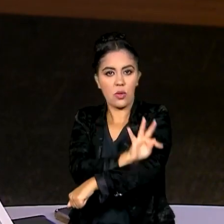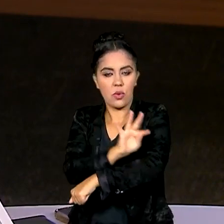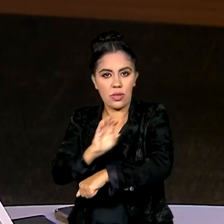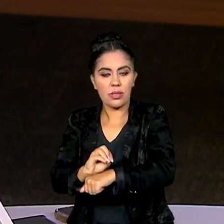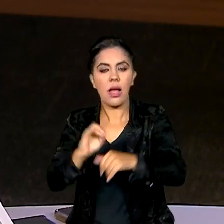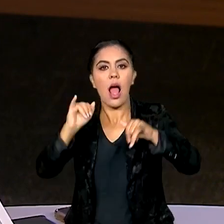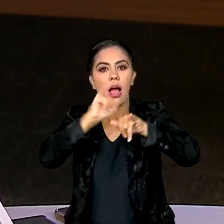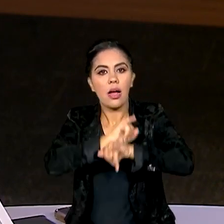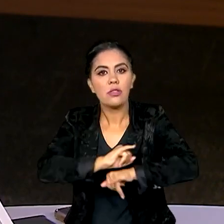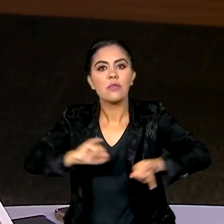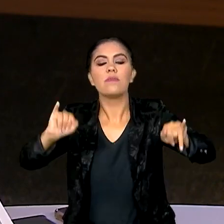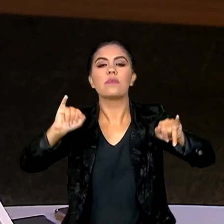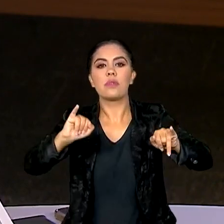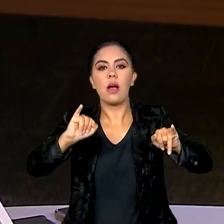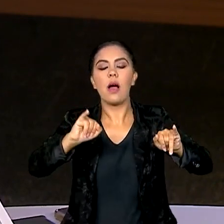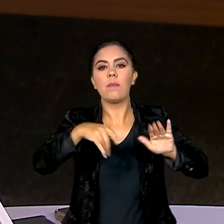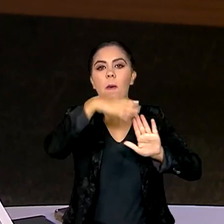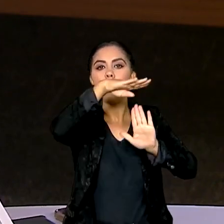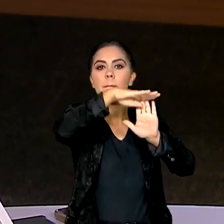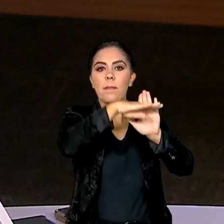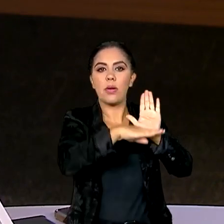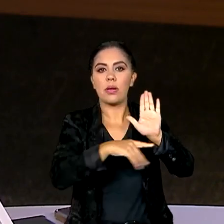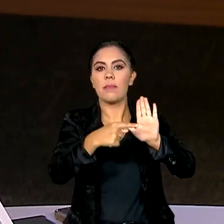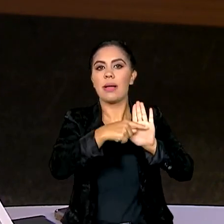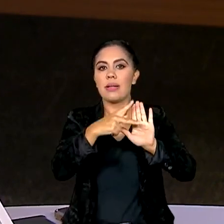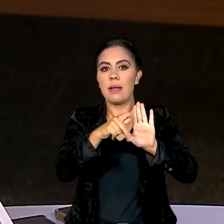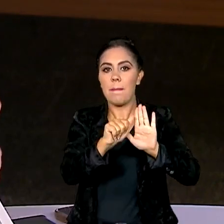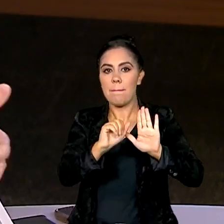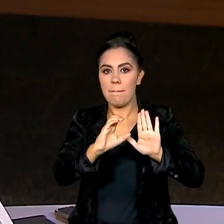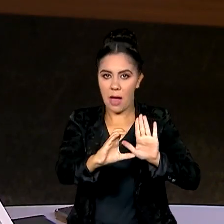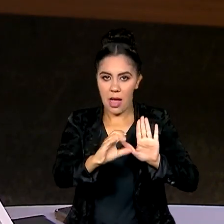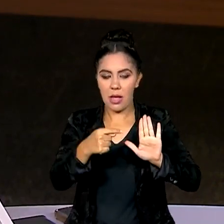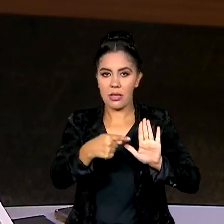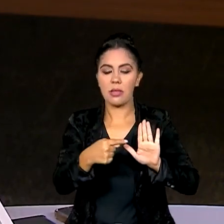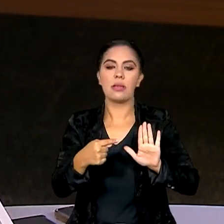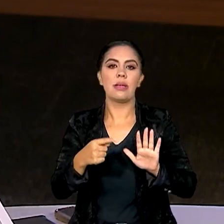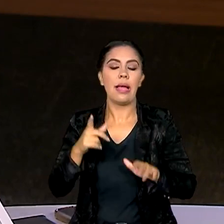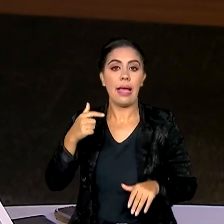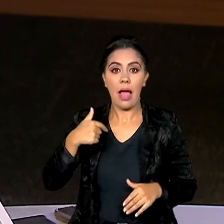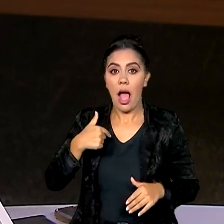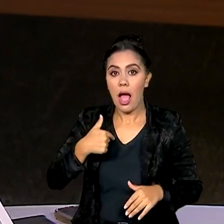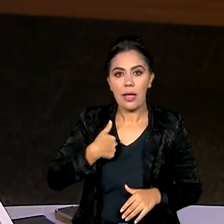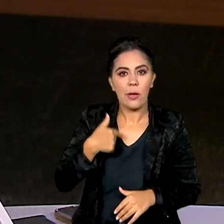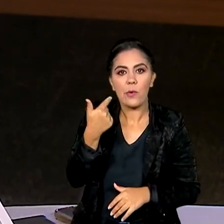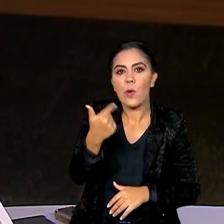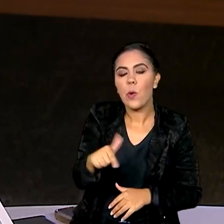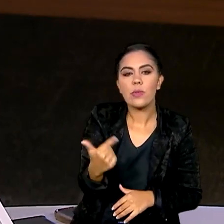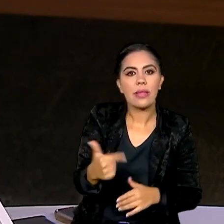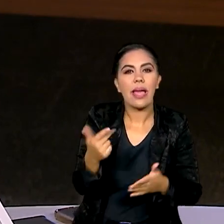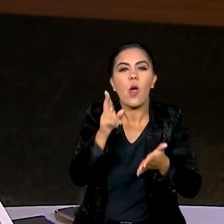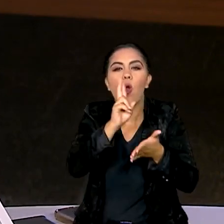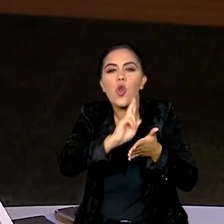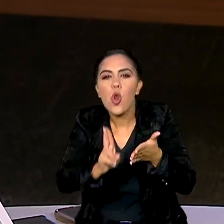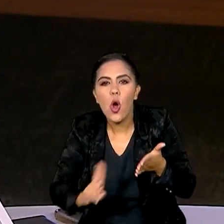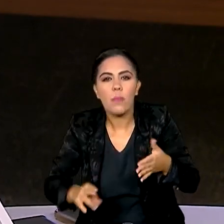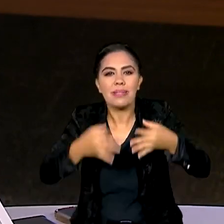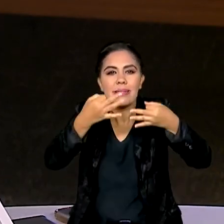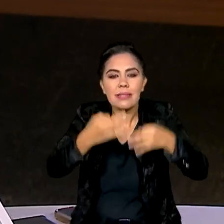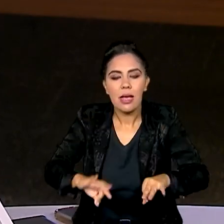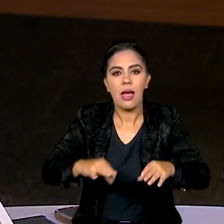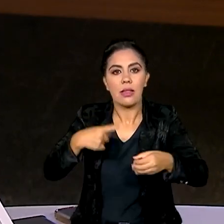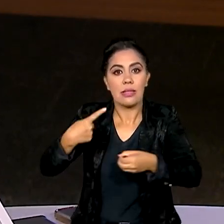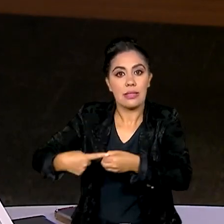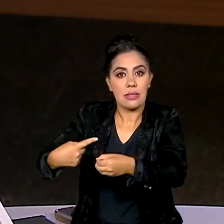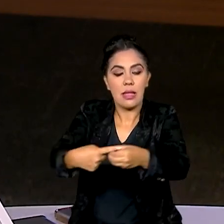PAC Seleções, nós não tivemos aí depois do anúncio do PAC. Eu não tenho aqui, evidente, por cidade ou por estado, mas nós temos